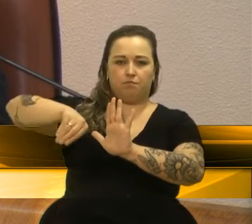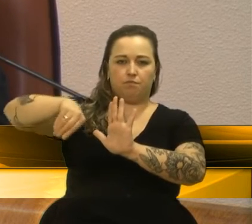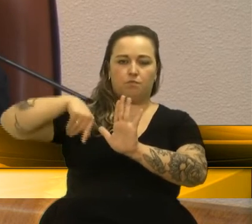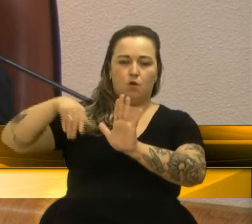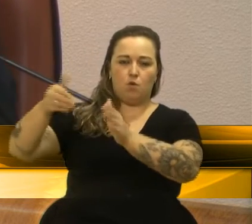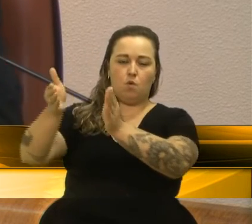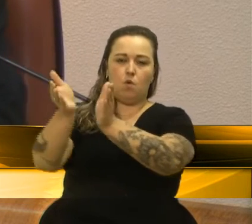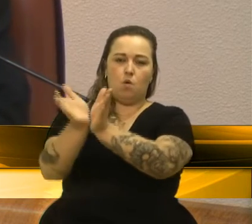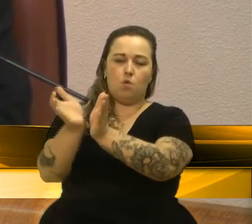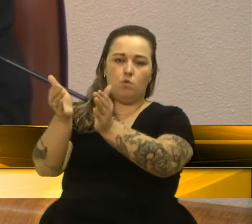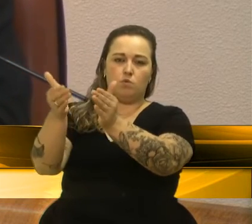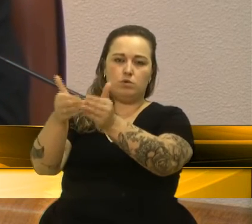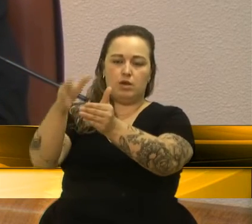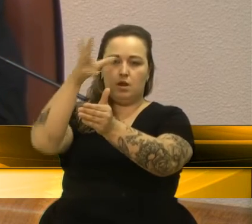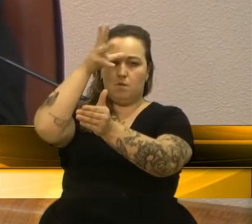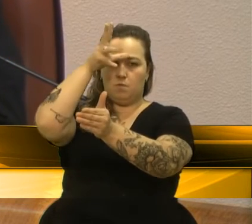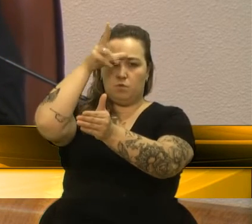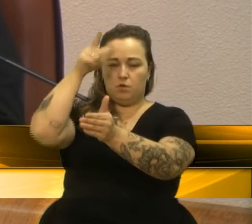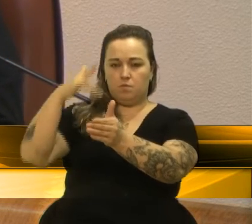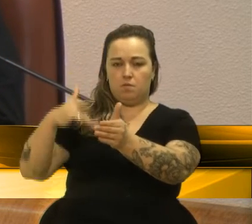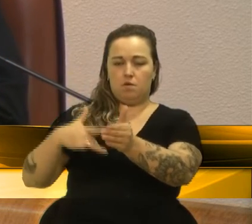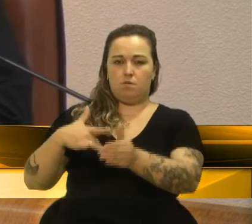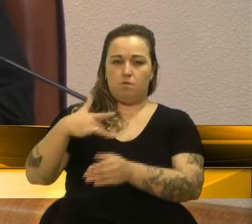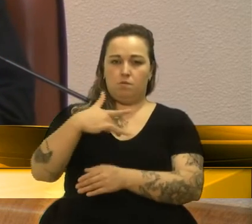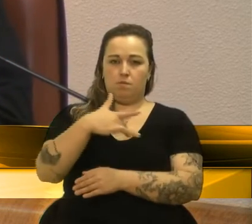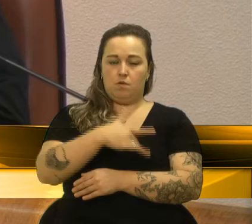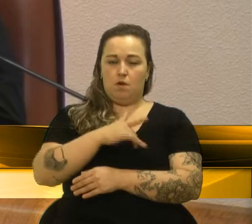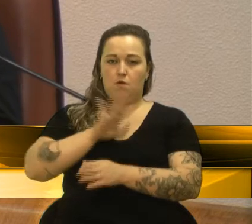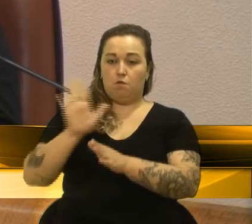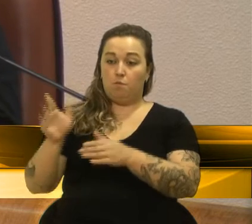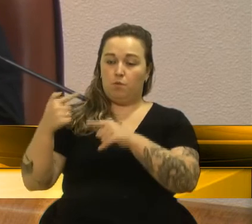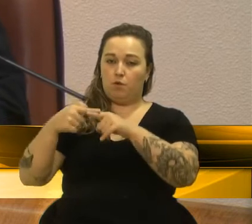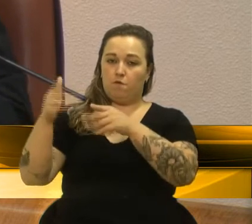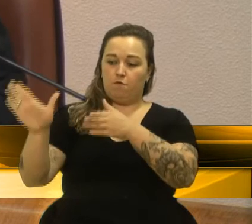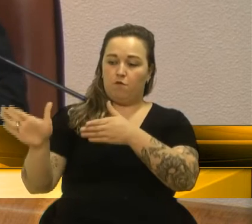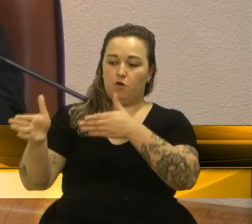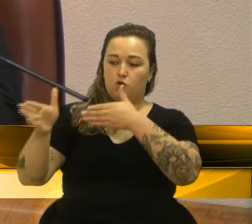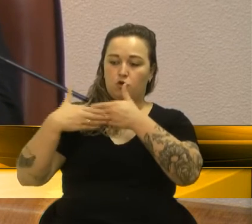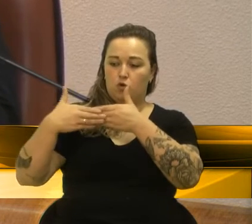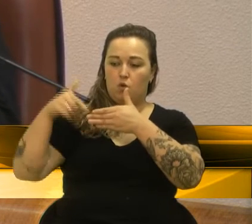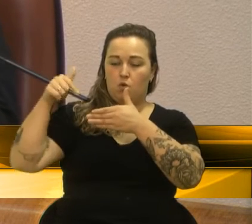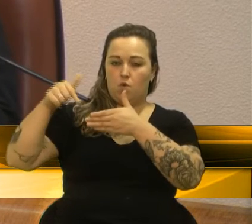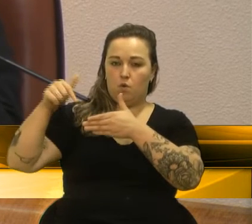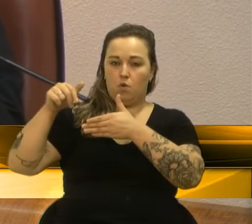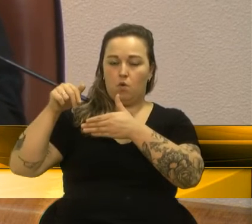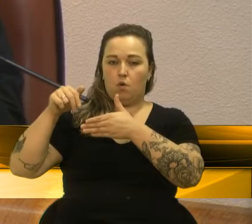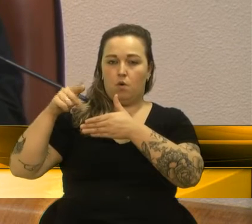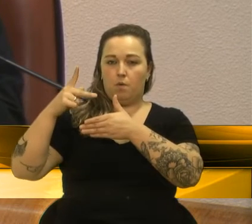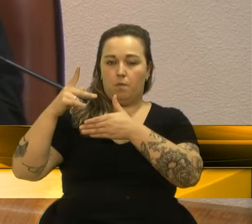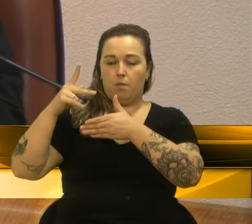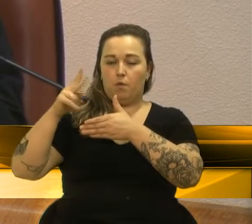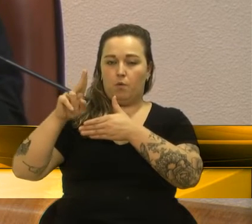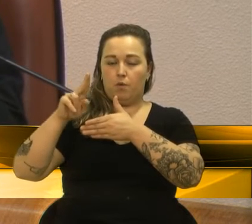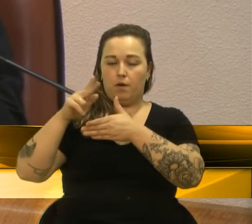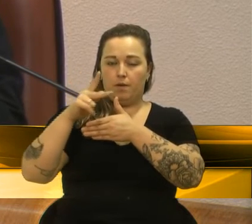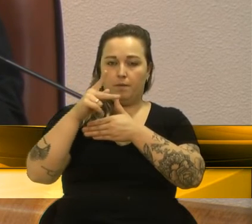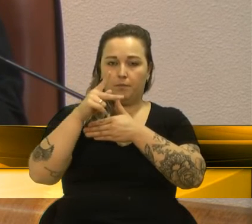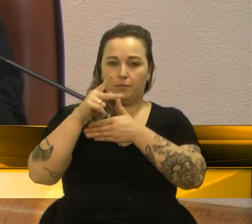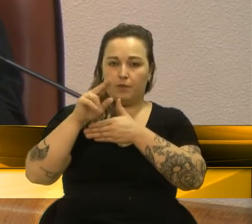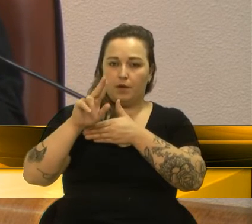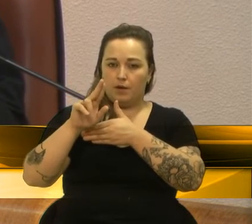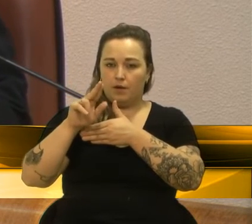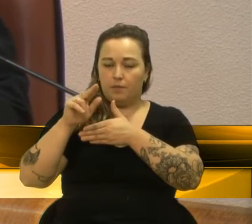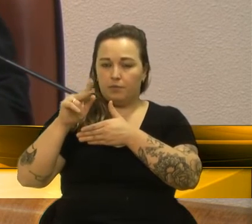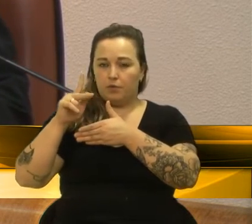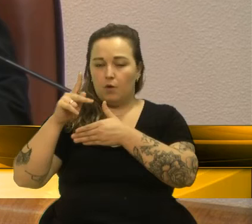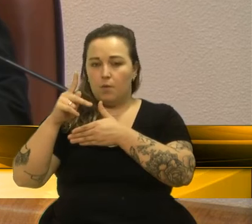Conselho Municipal de Saúde, quando do fechamento do posto do atendimento 24 horas. Alega o denunciante que o Estatuto das